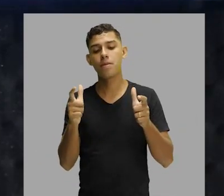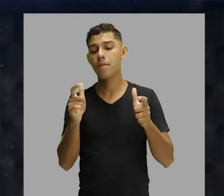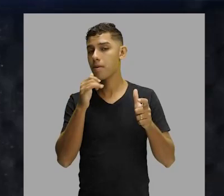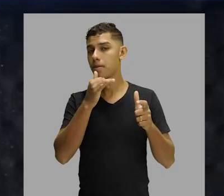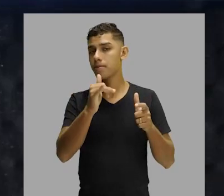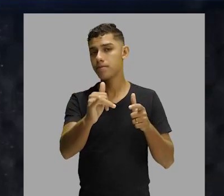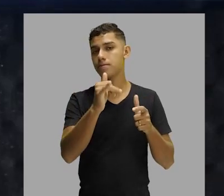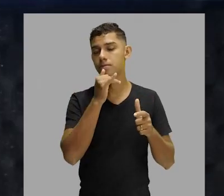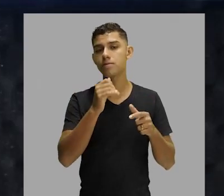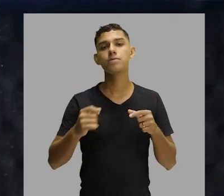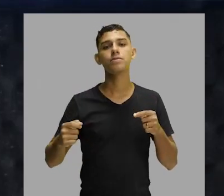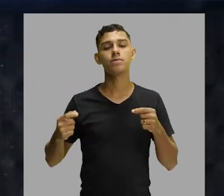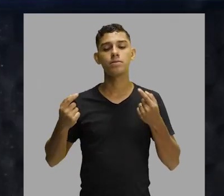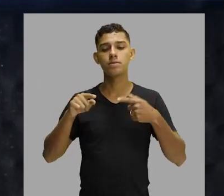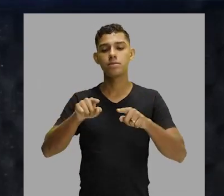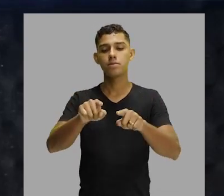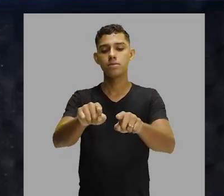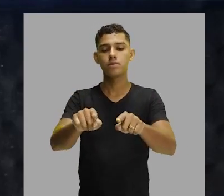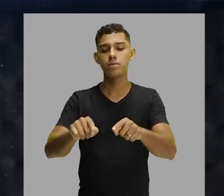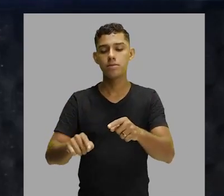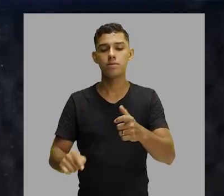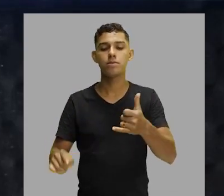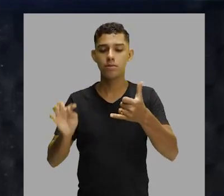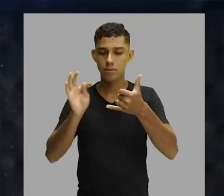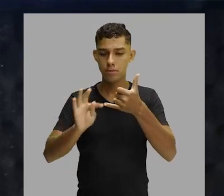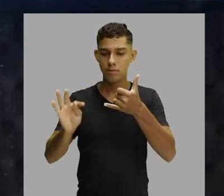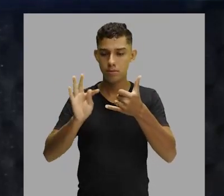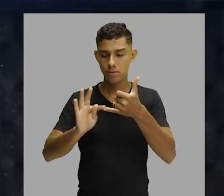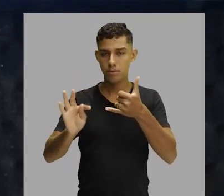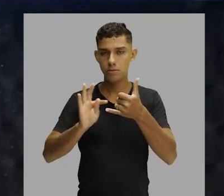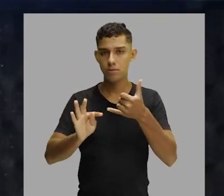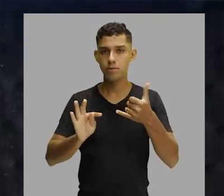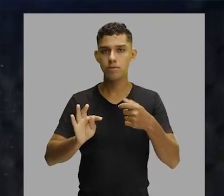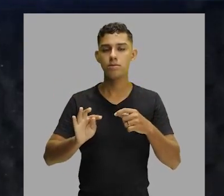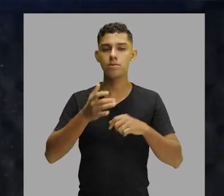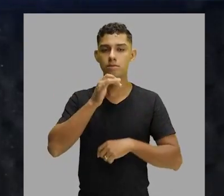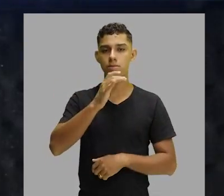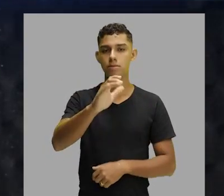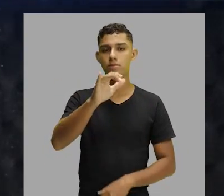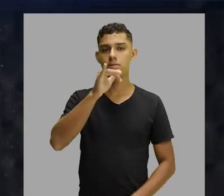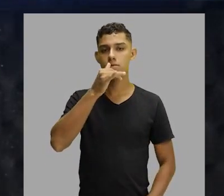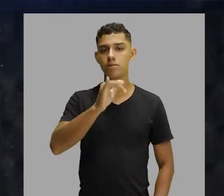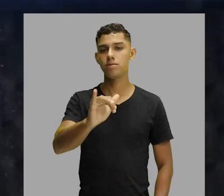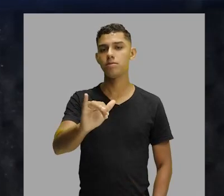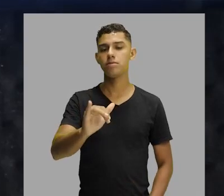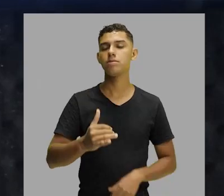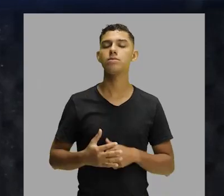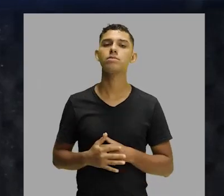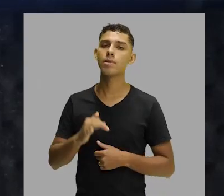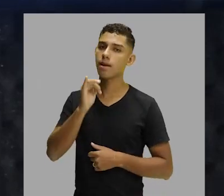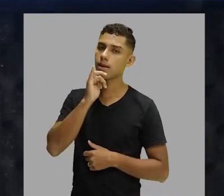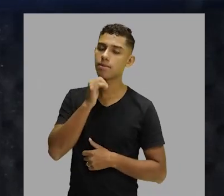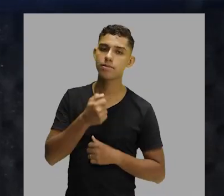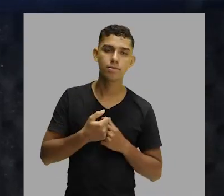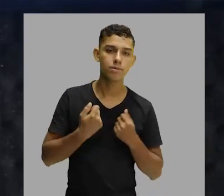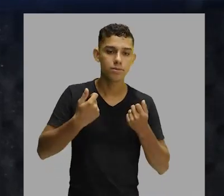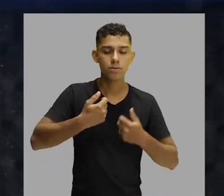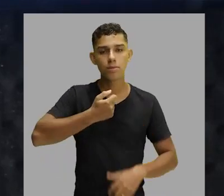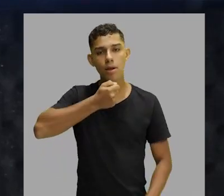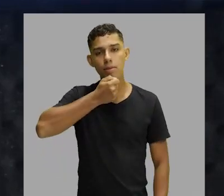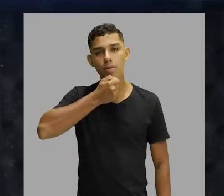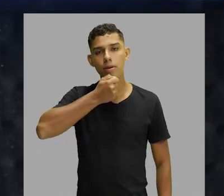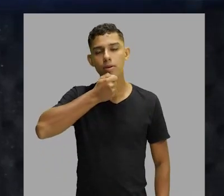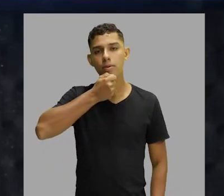corrente e a tensão. Okay? Falamos do exemplo do microfone. Então